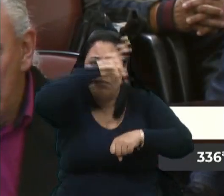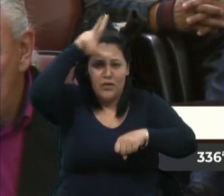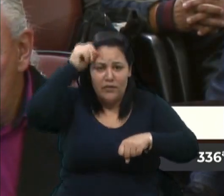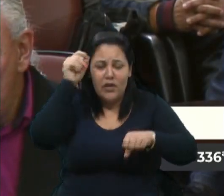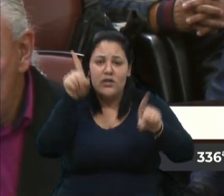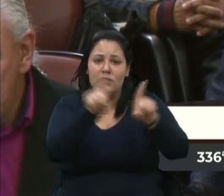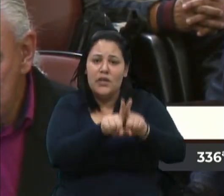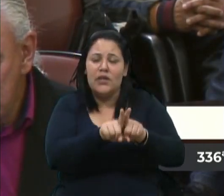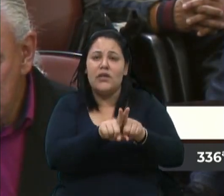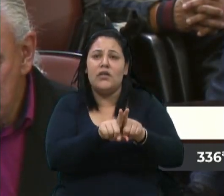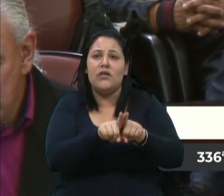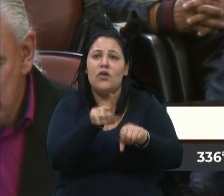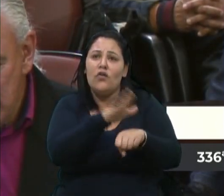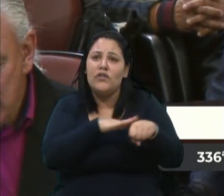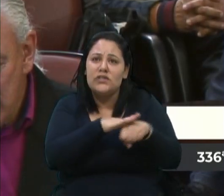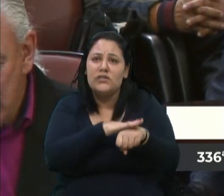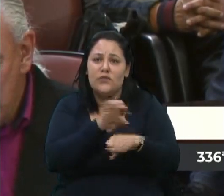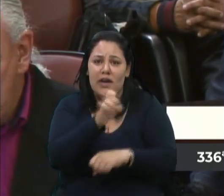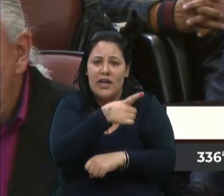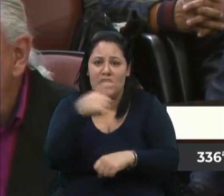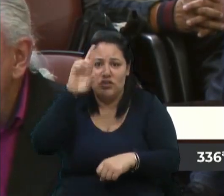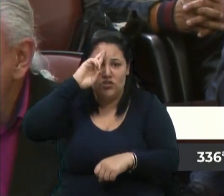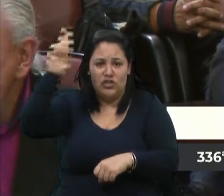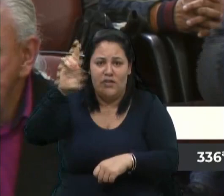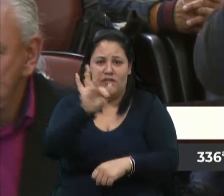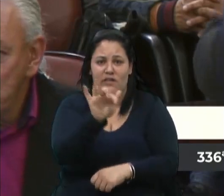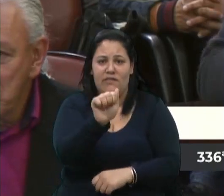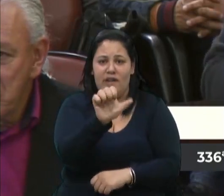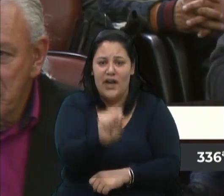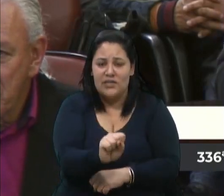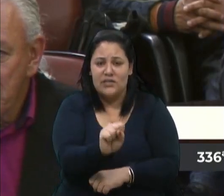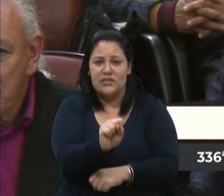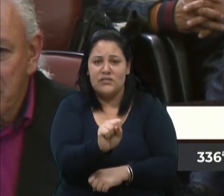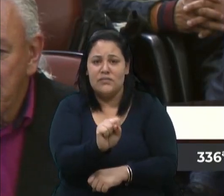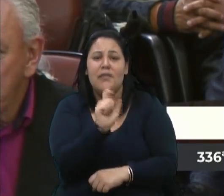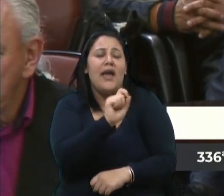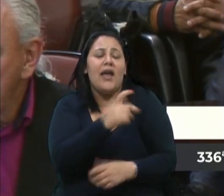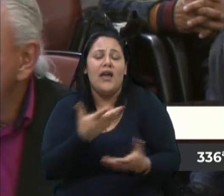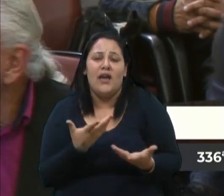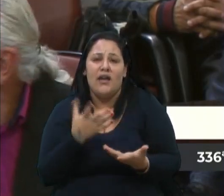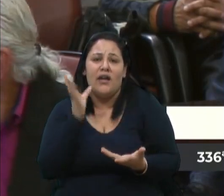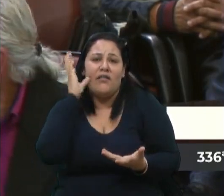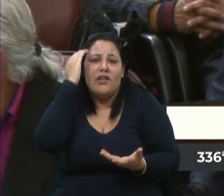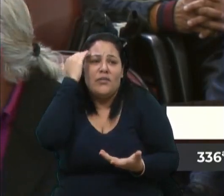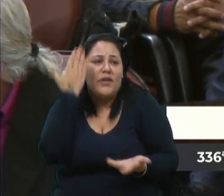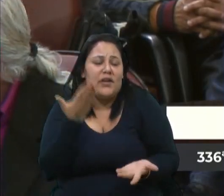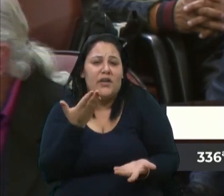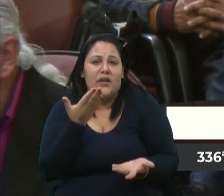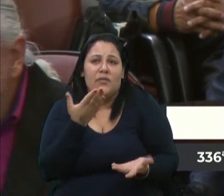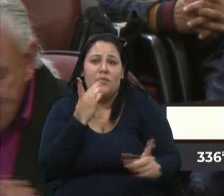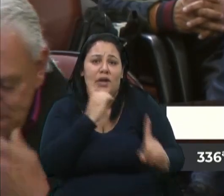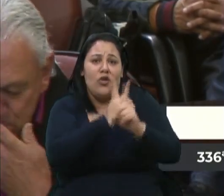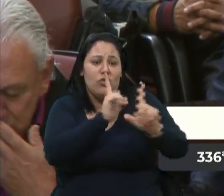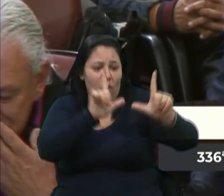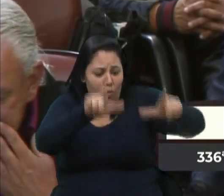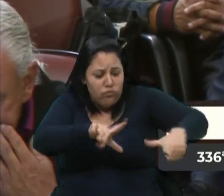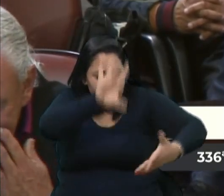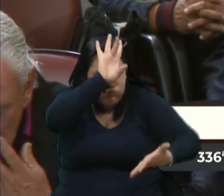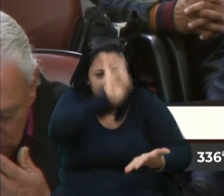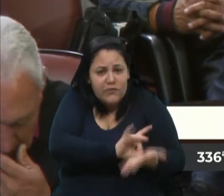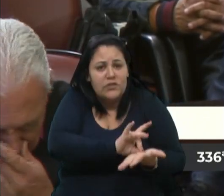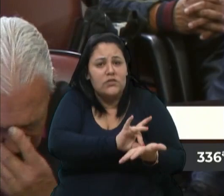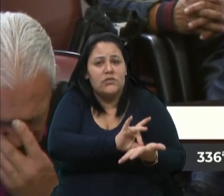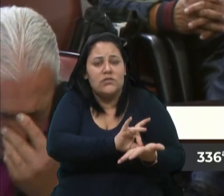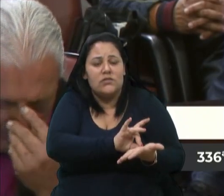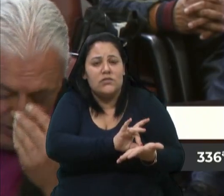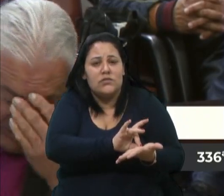conversamos com a ex-diretora da FAS, presidente da FAS. Para quê, vereador Felipe? Para achar um local permanente,